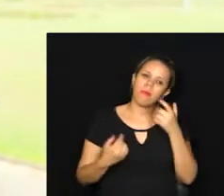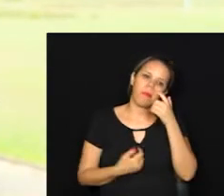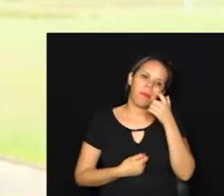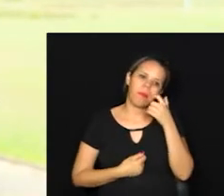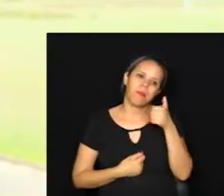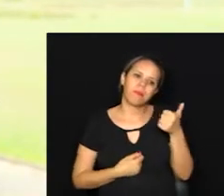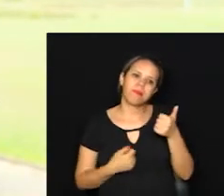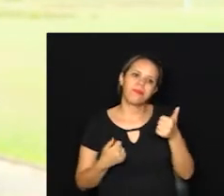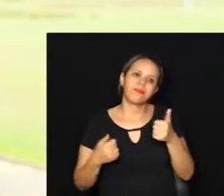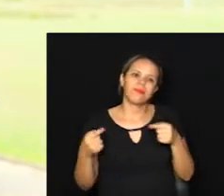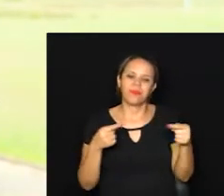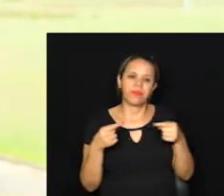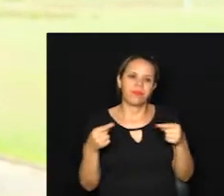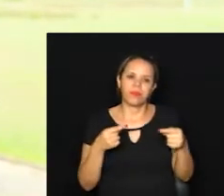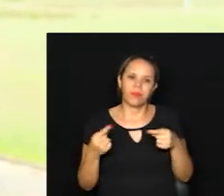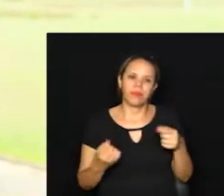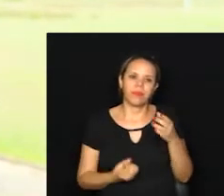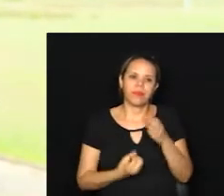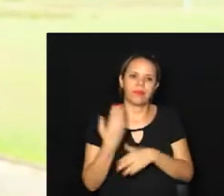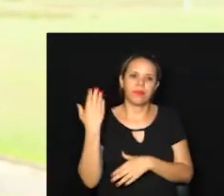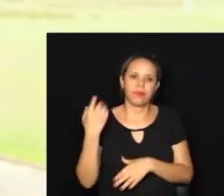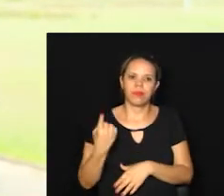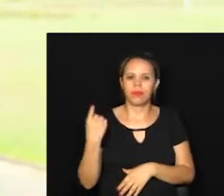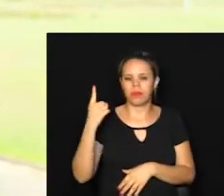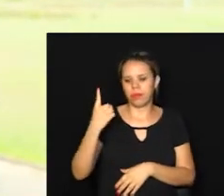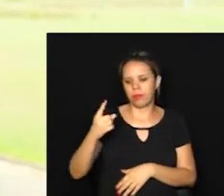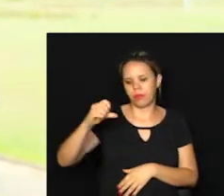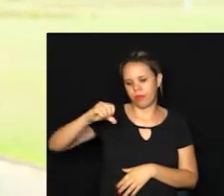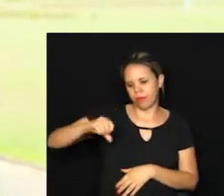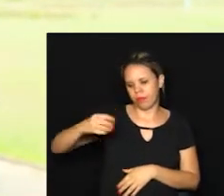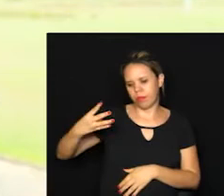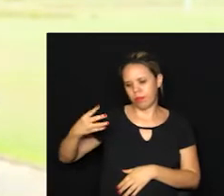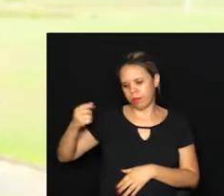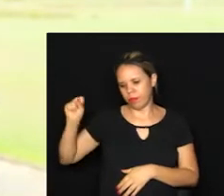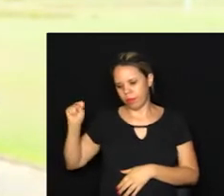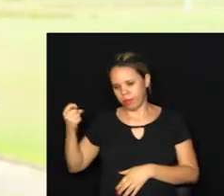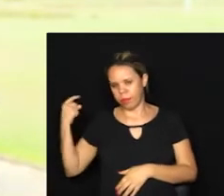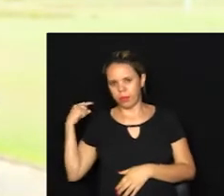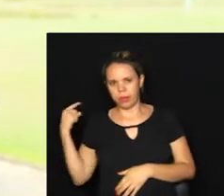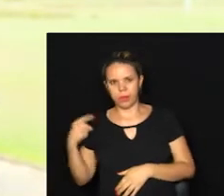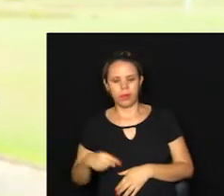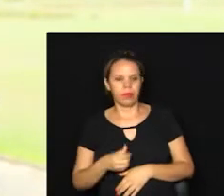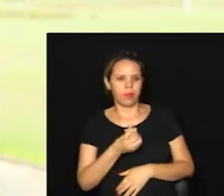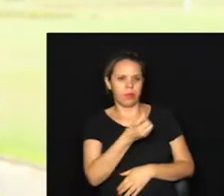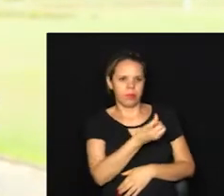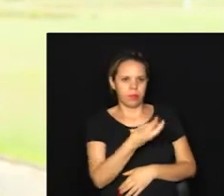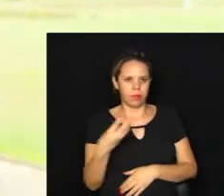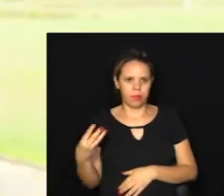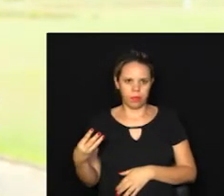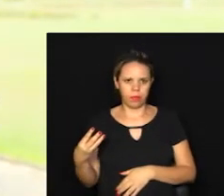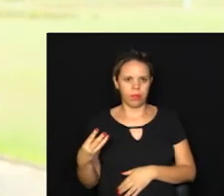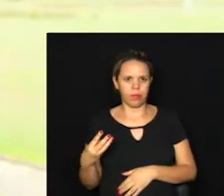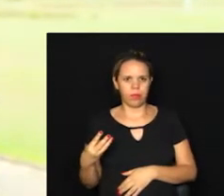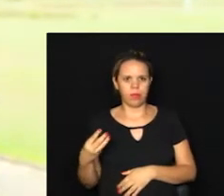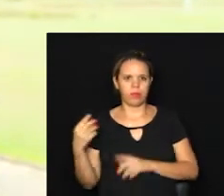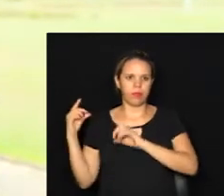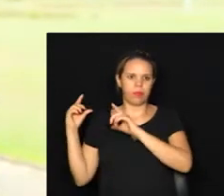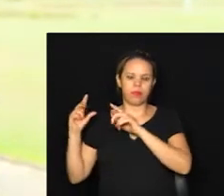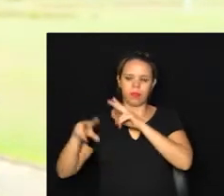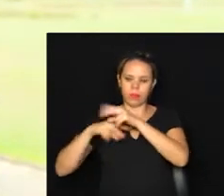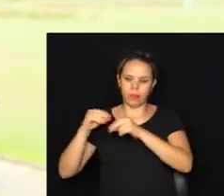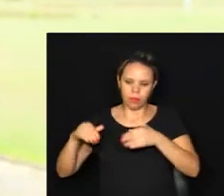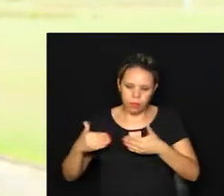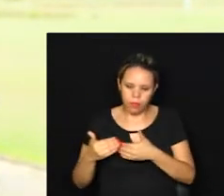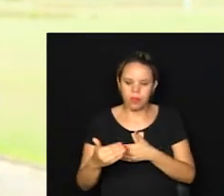O primeiro derby do estádio Moisés Lucarelli foi disputado em 1948. Foram 63 clássicos até aqui e